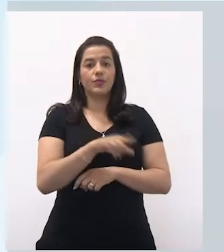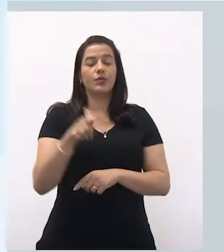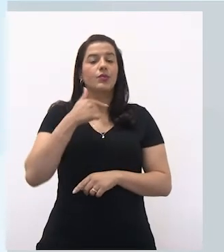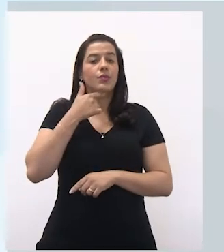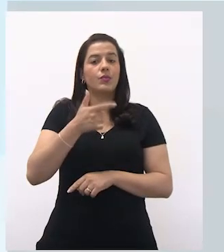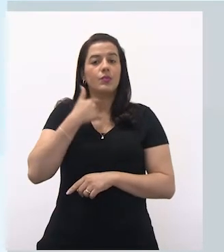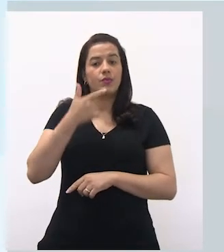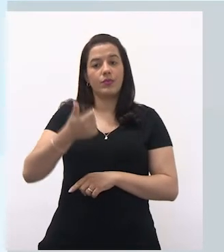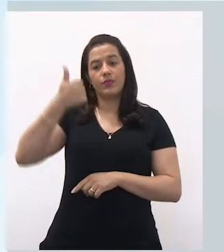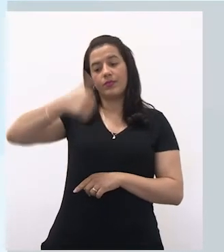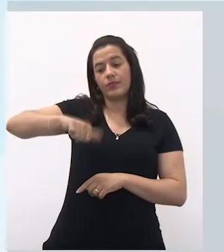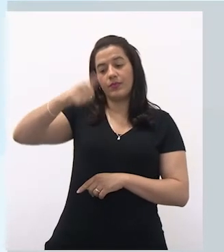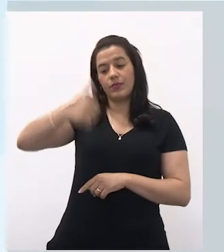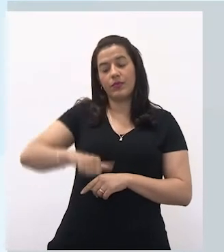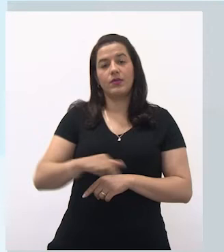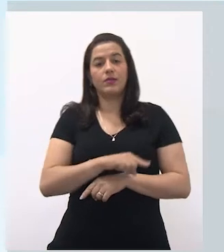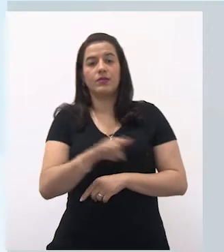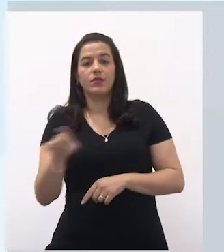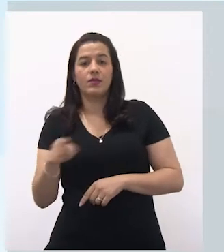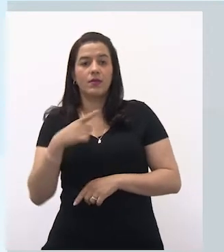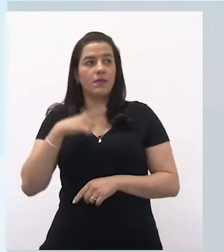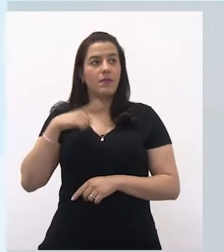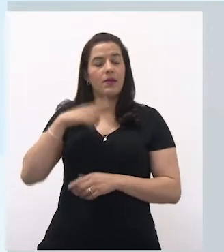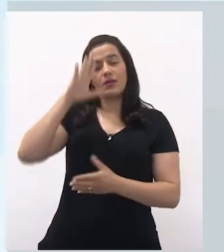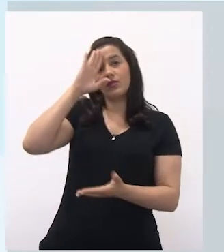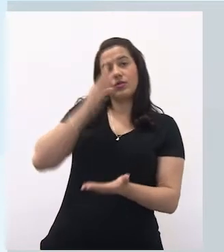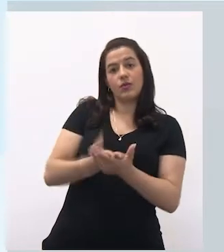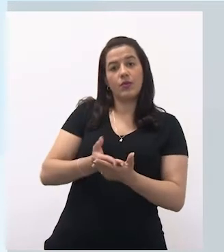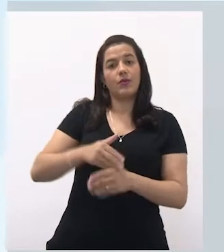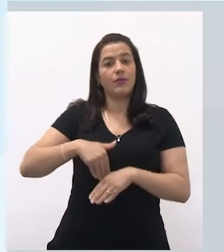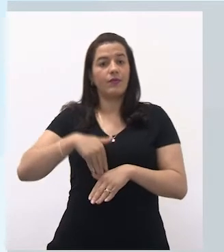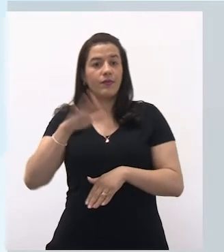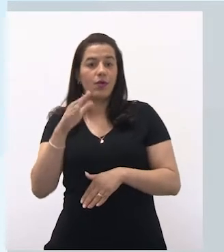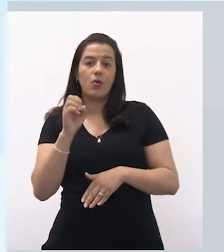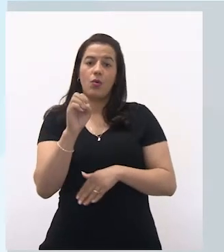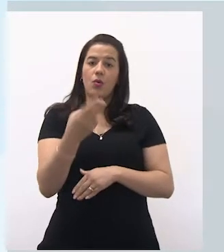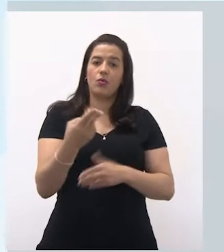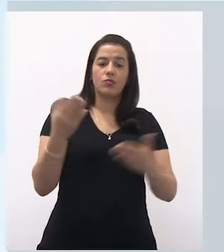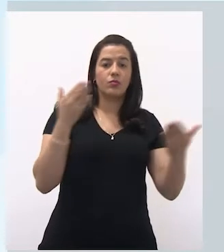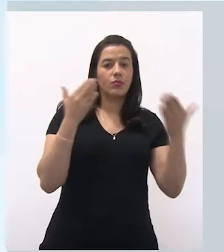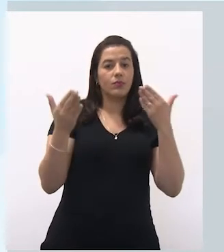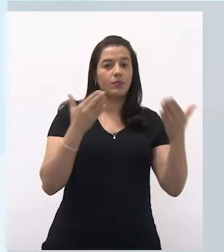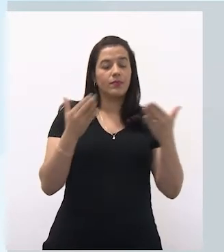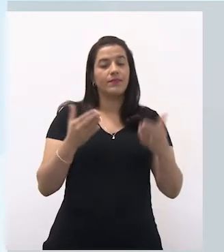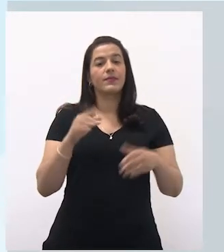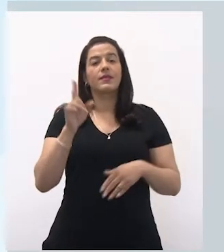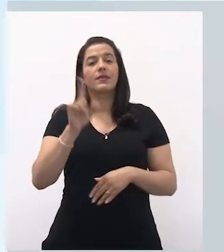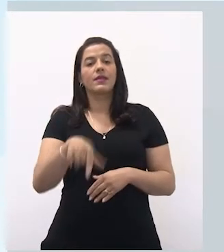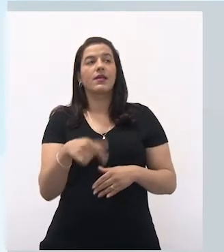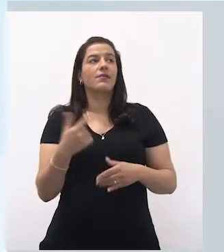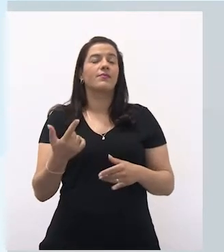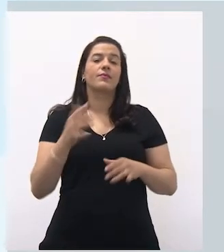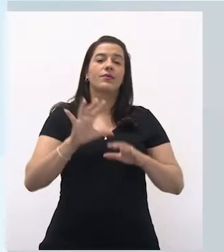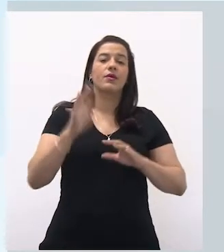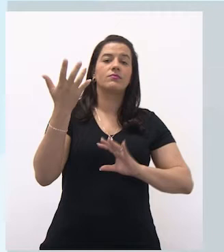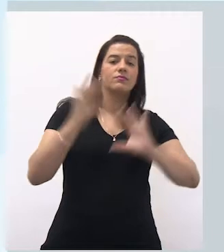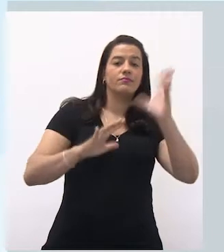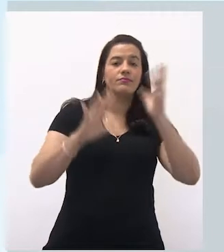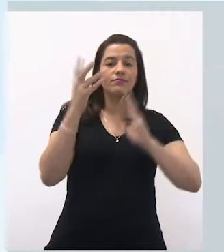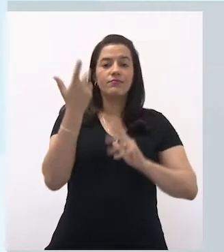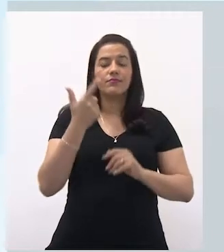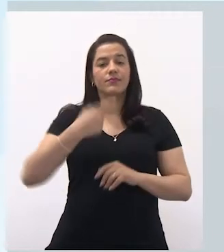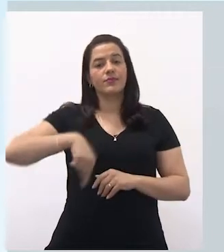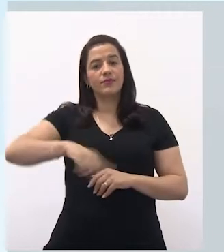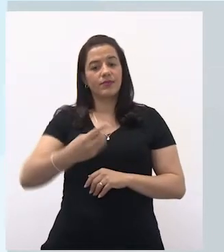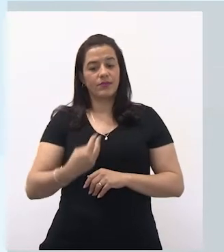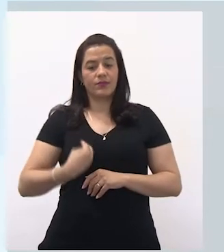avaliações, talvez de forma mais confiáveis e até comparáveis, por conta da situação e do contexto que a gente estava vivendo,